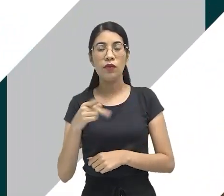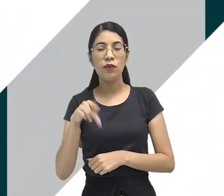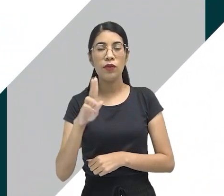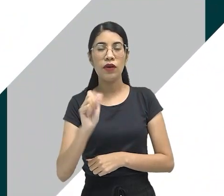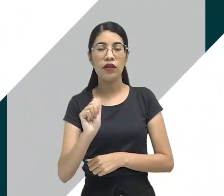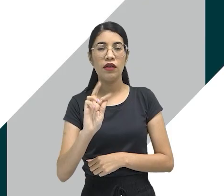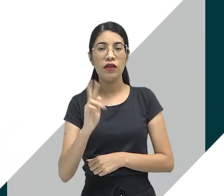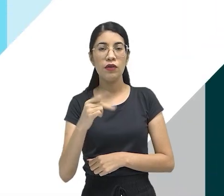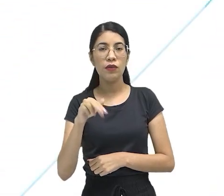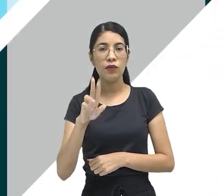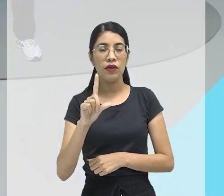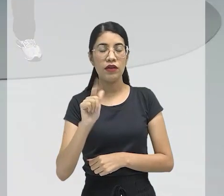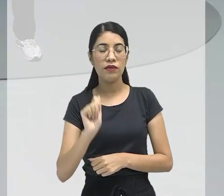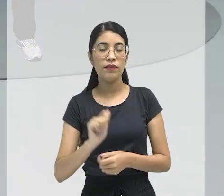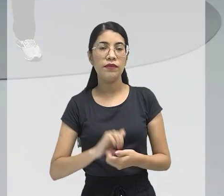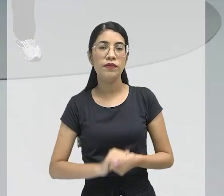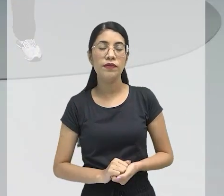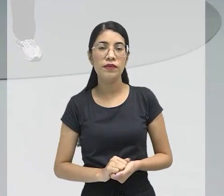lá.